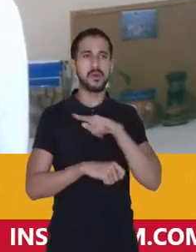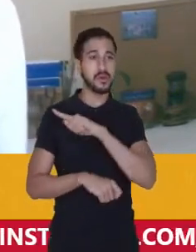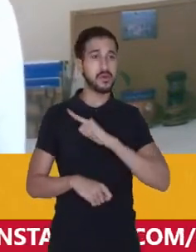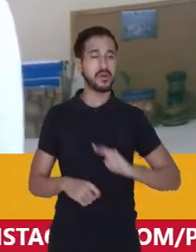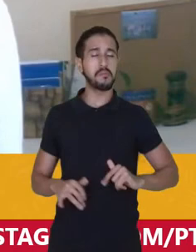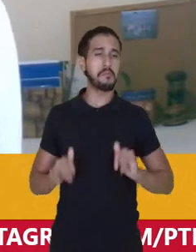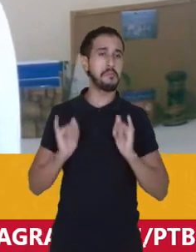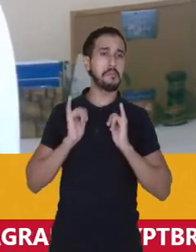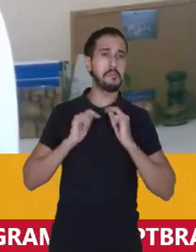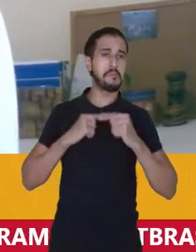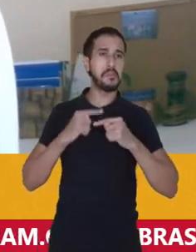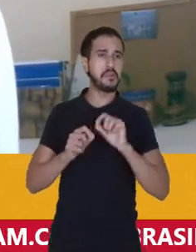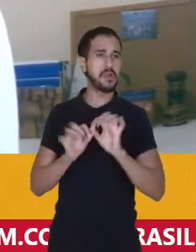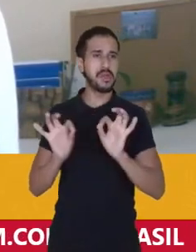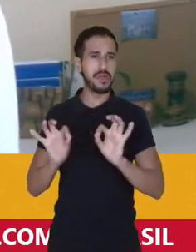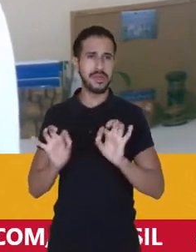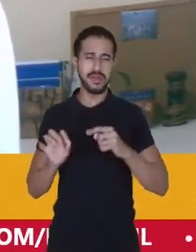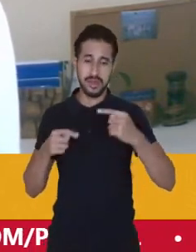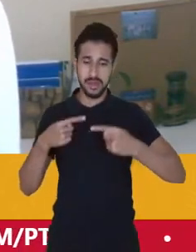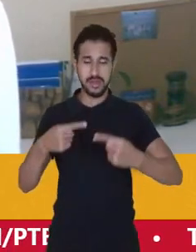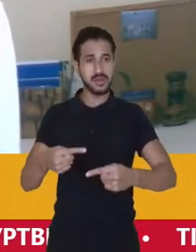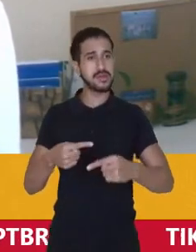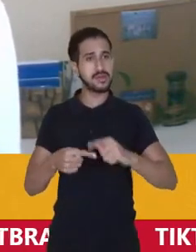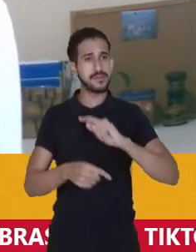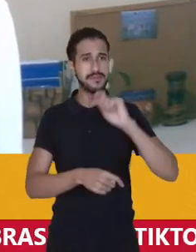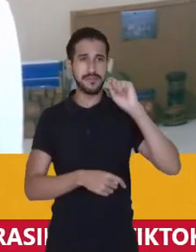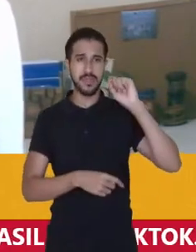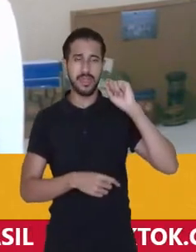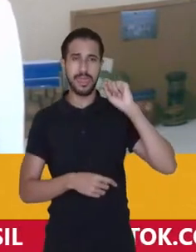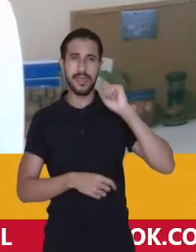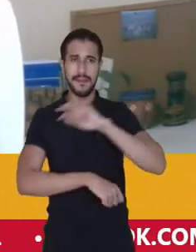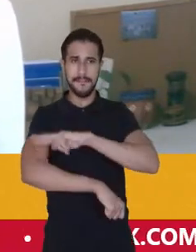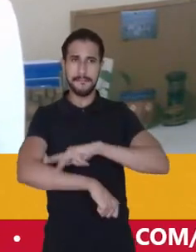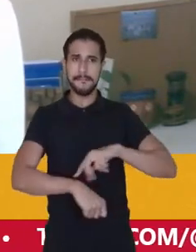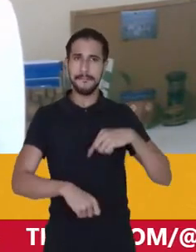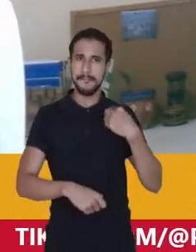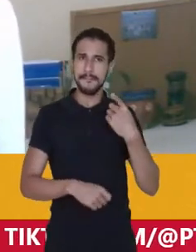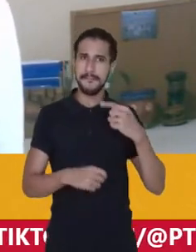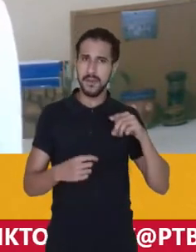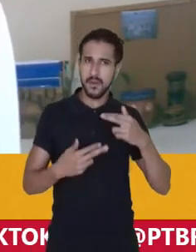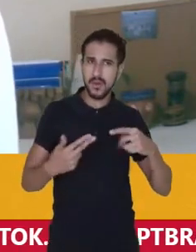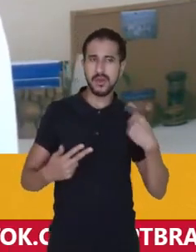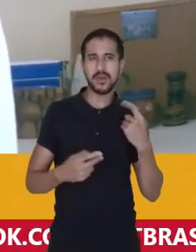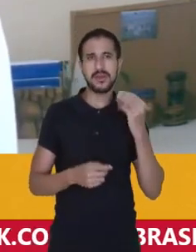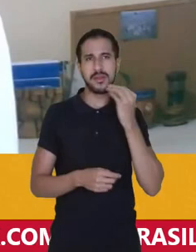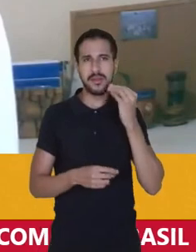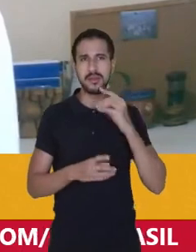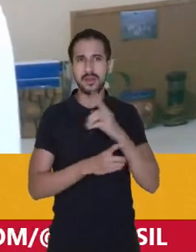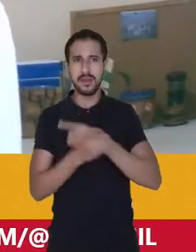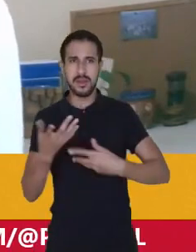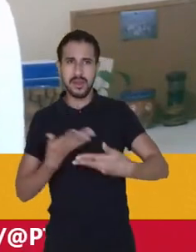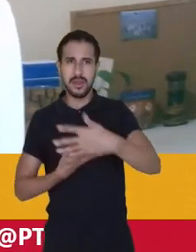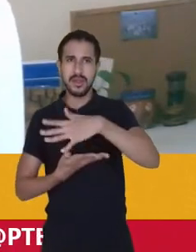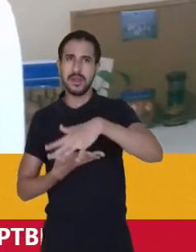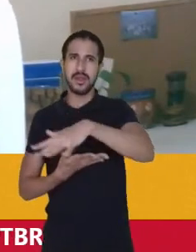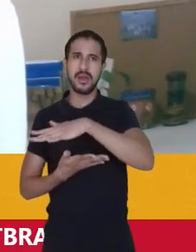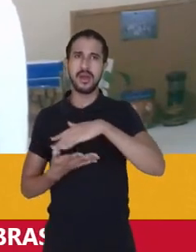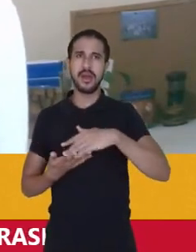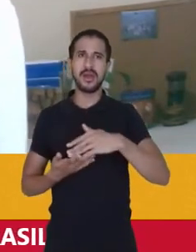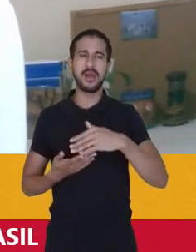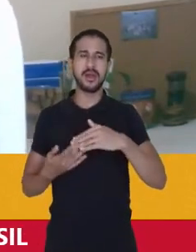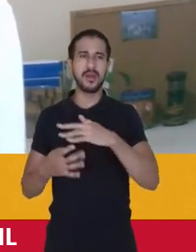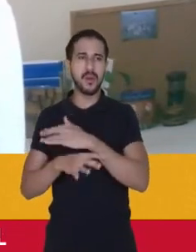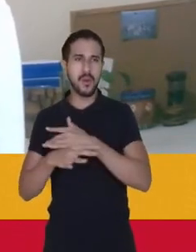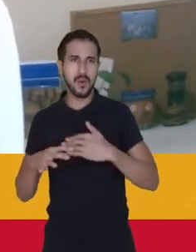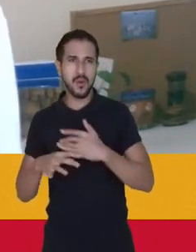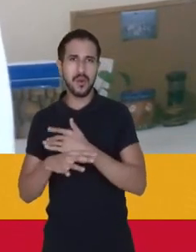governo. Trazer o debate racial para isso é uma tendência que a gente vem tentando forçar. Né? Eu venho dialogando agora com o campo de planejamento urbano,